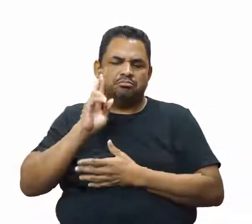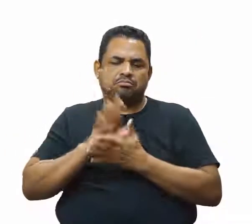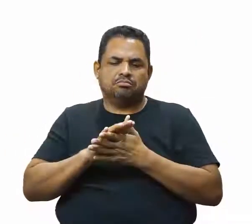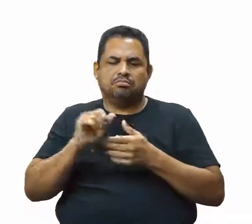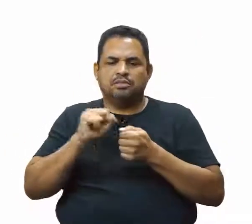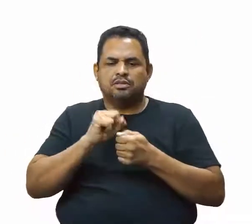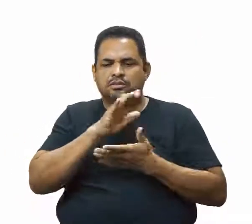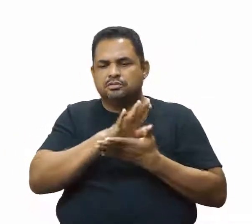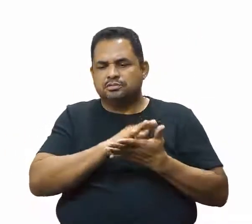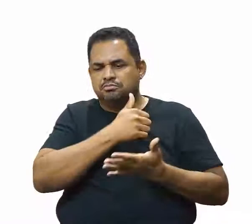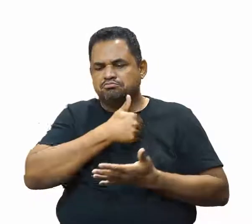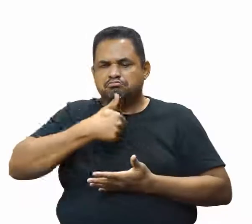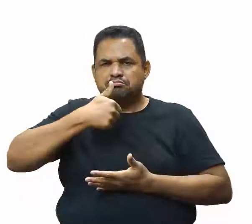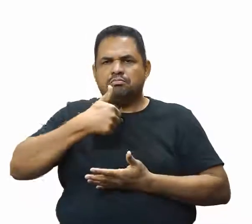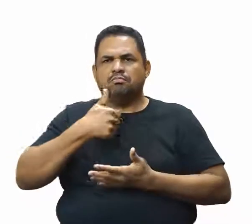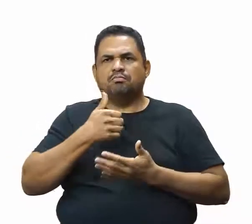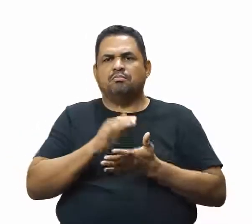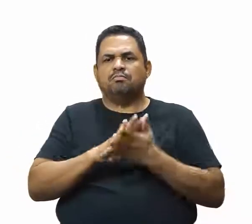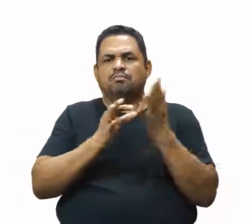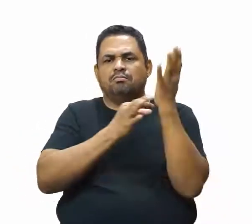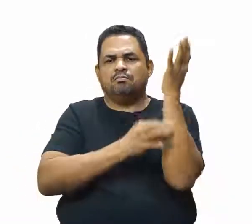de madeira, que são